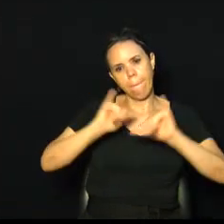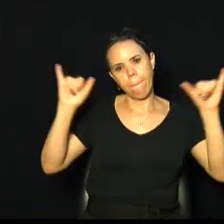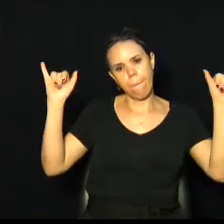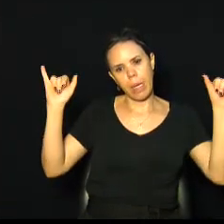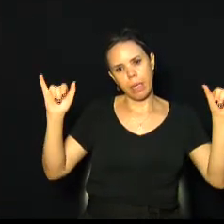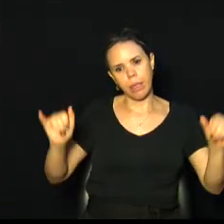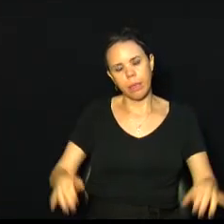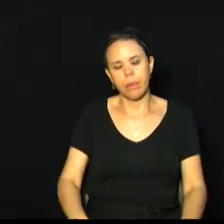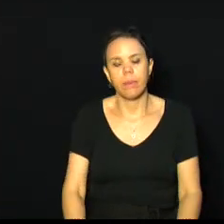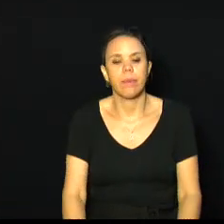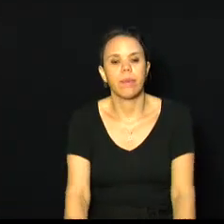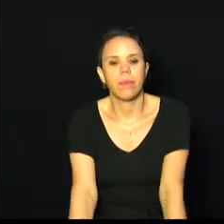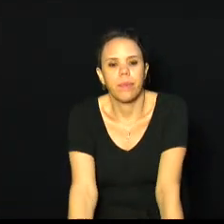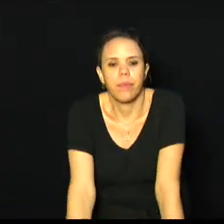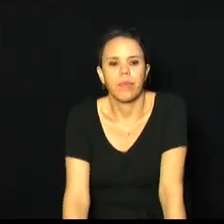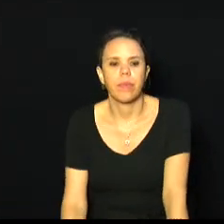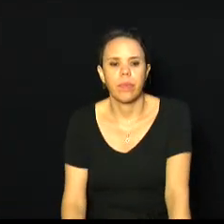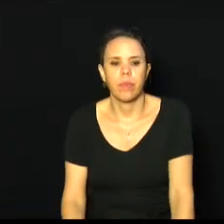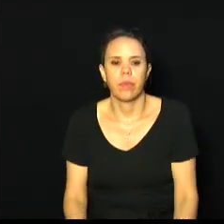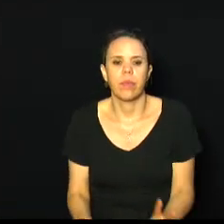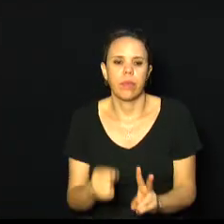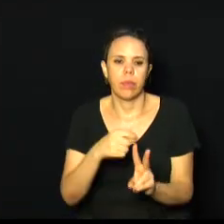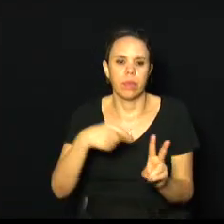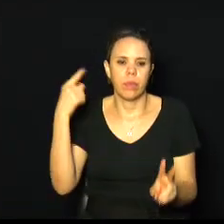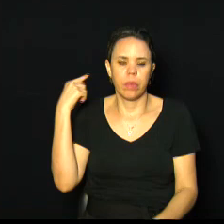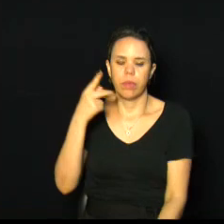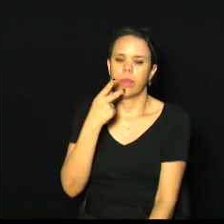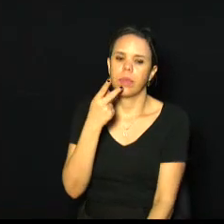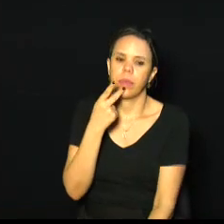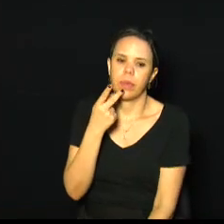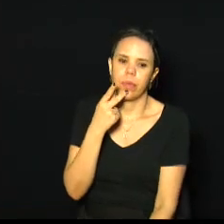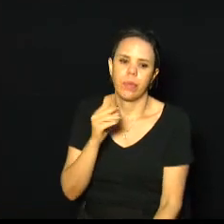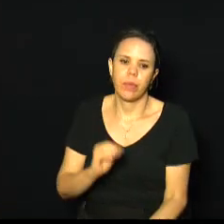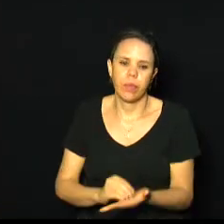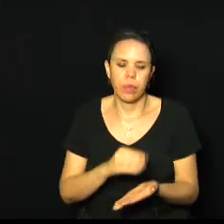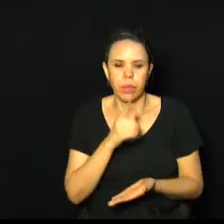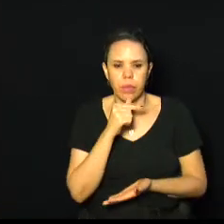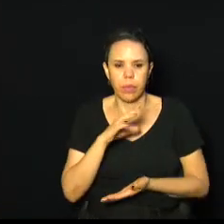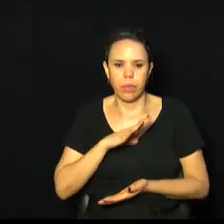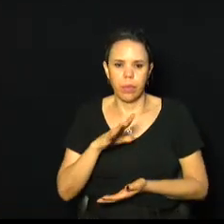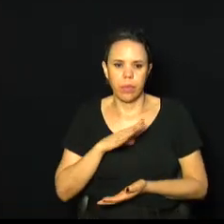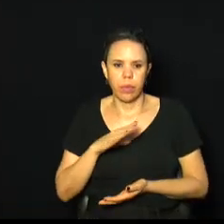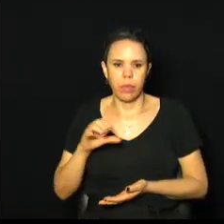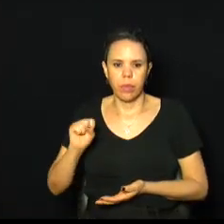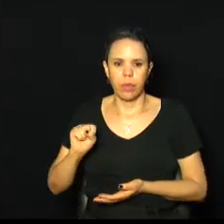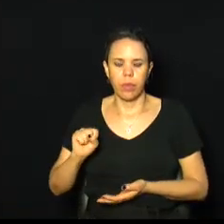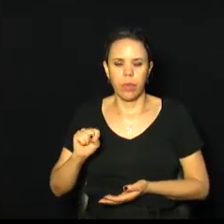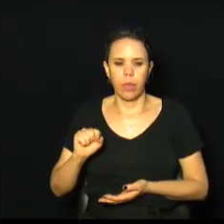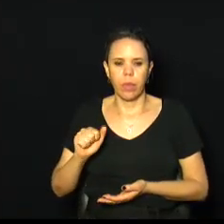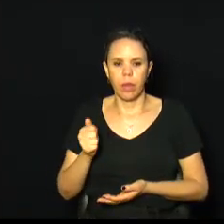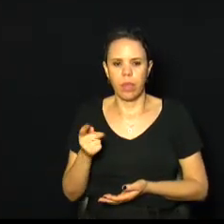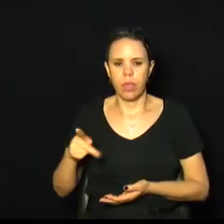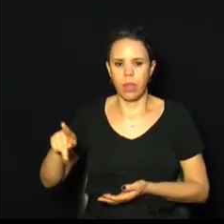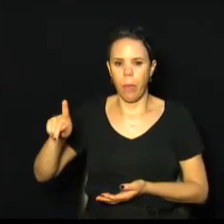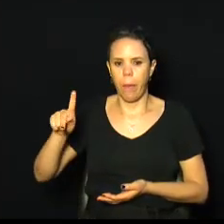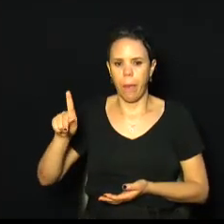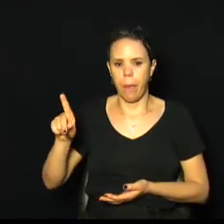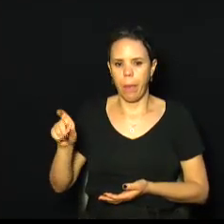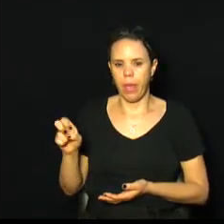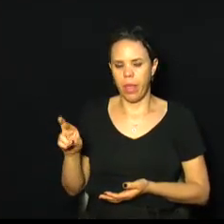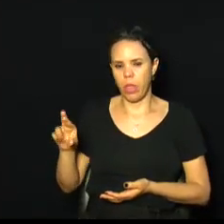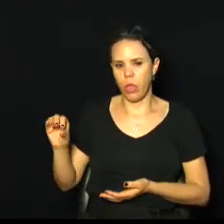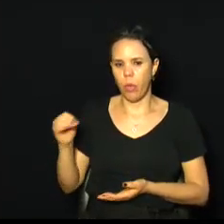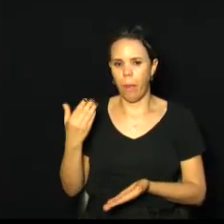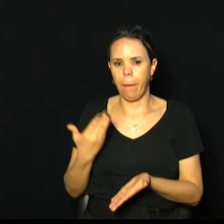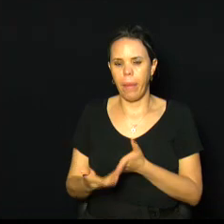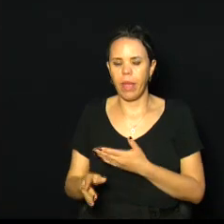há 2 meses atrás, falava da crise hídrica na cidade de São Pedro, a cidade de maior